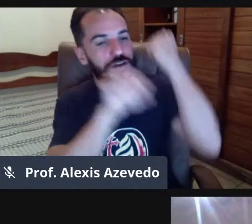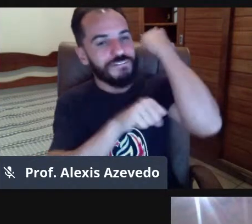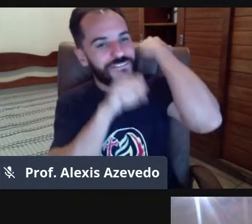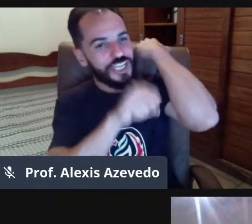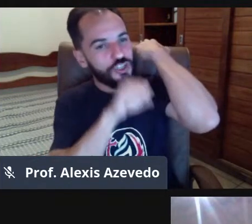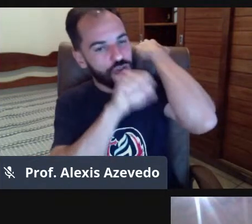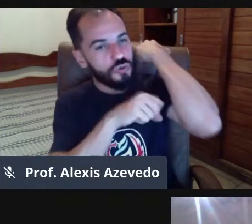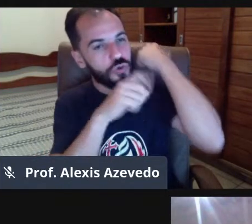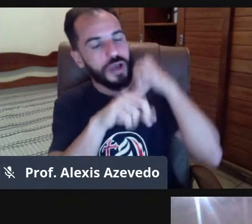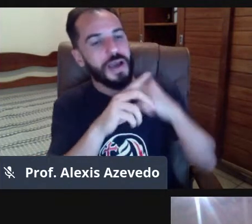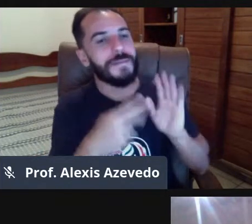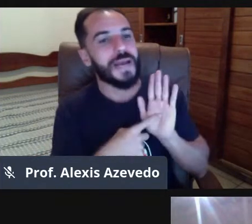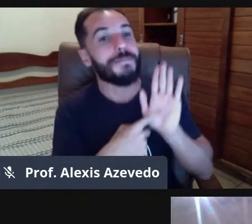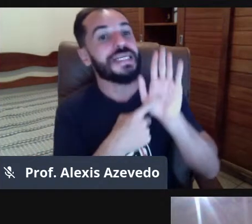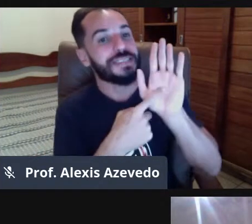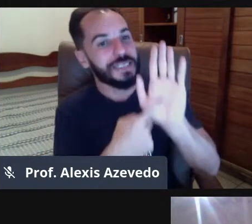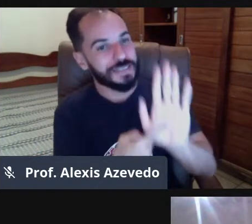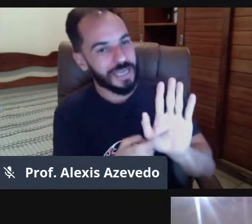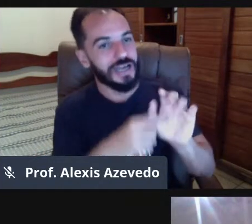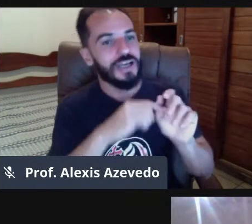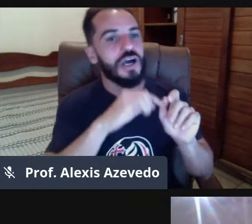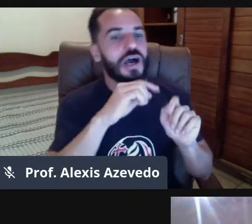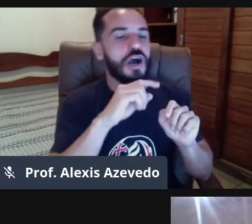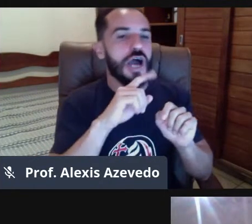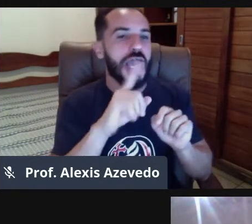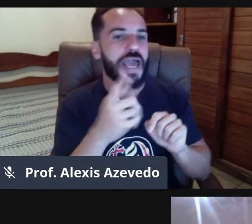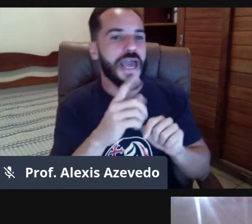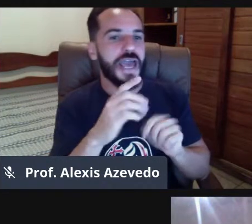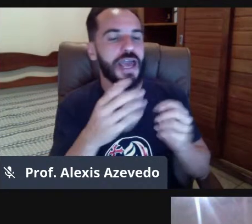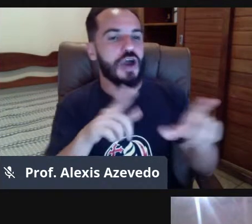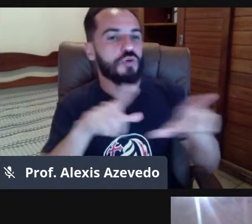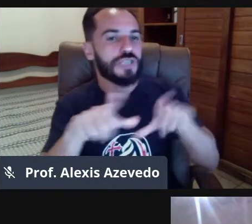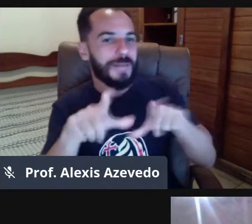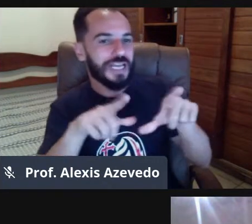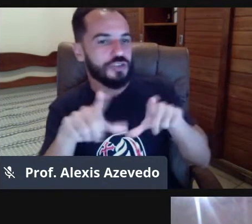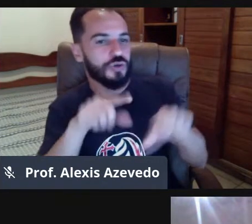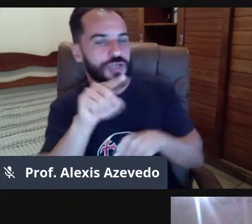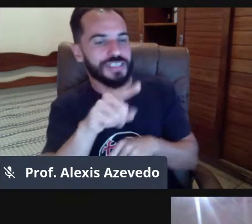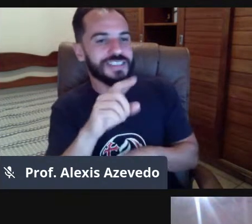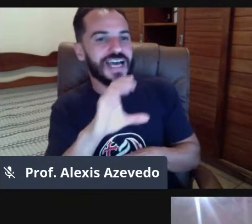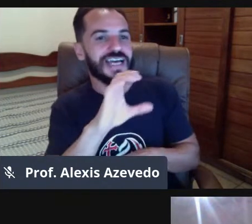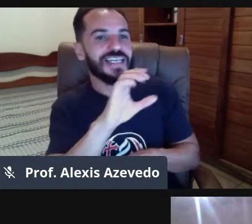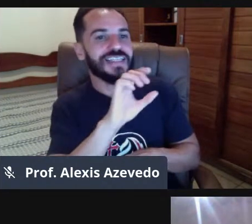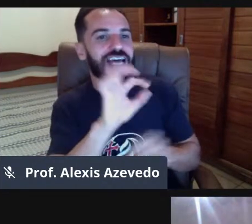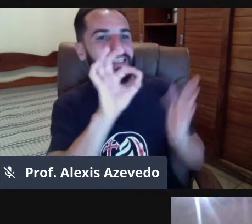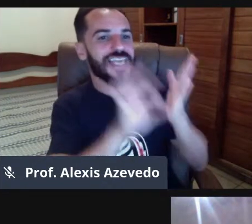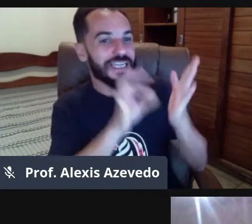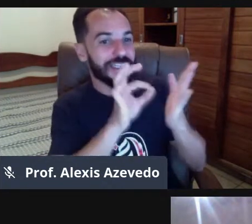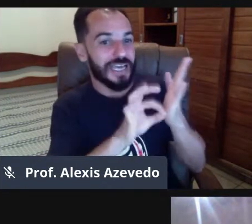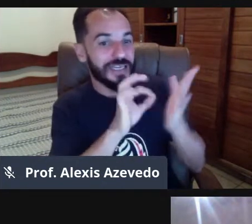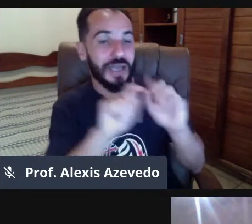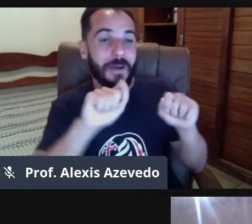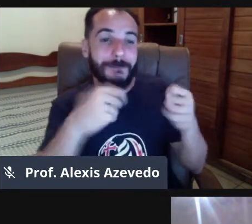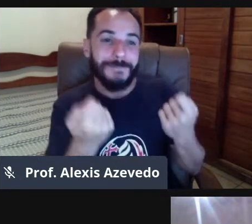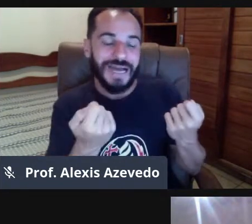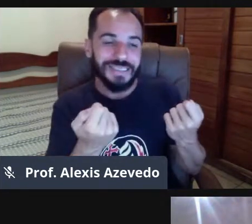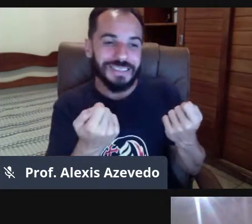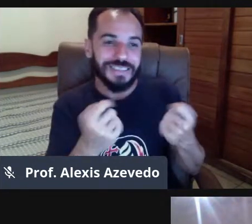desse vídeo. Se houver amanhã, a gente coloca, porque a gente quer que vocês